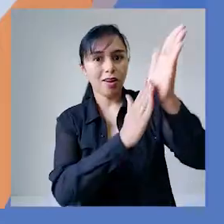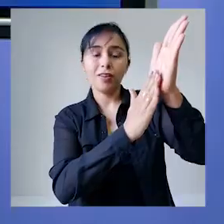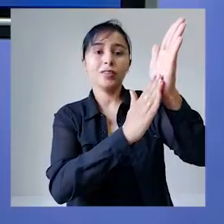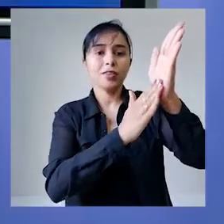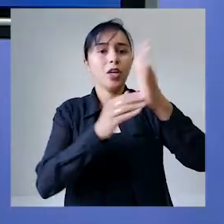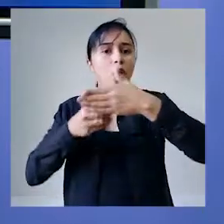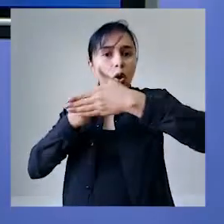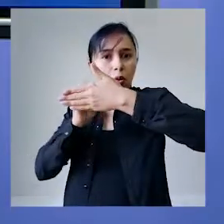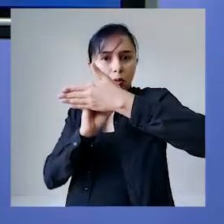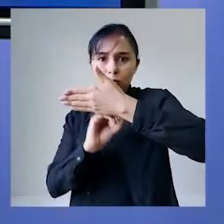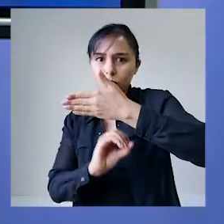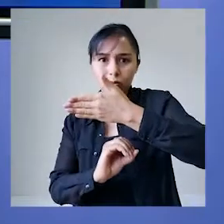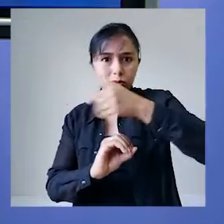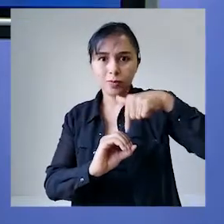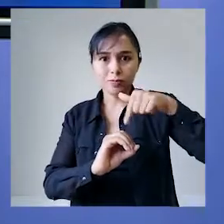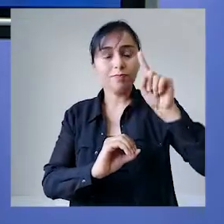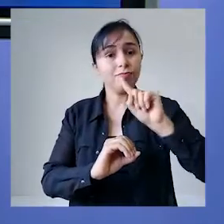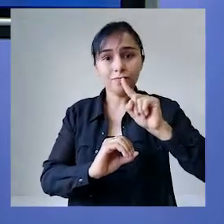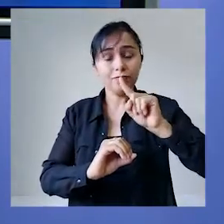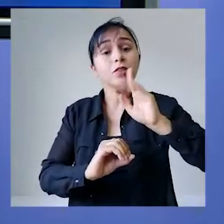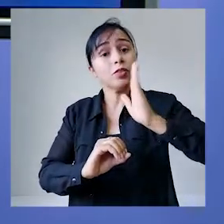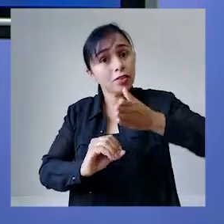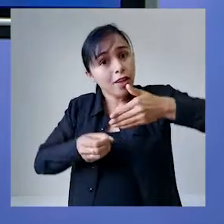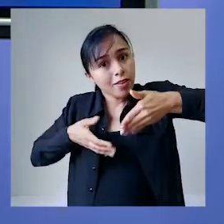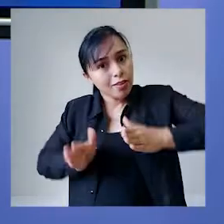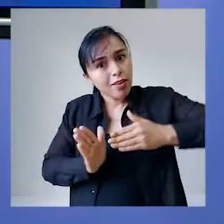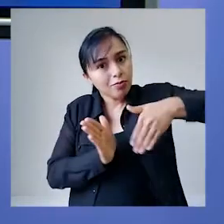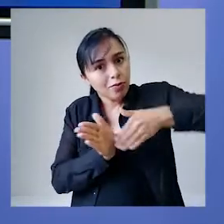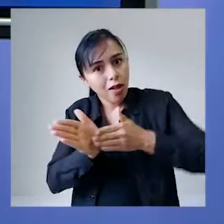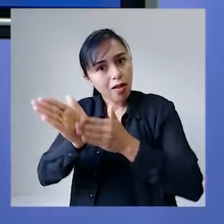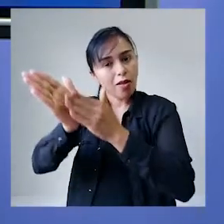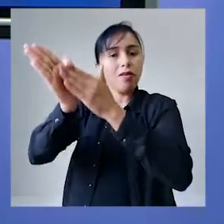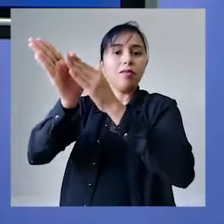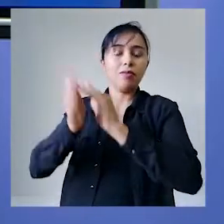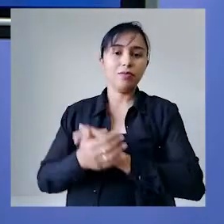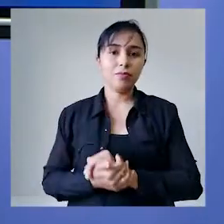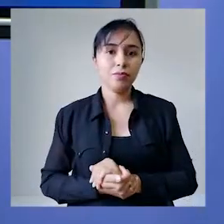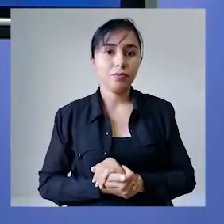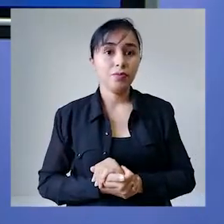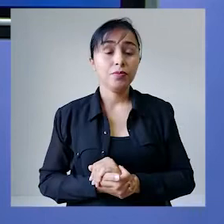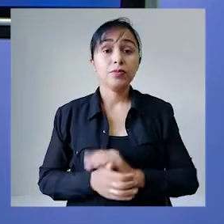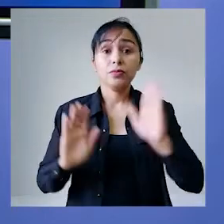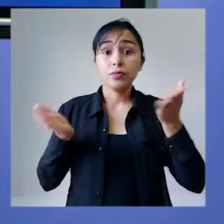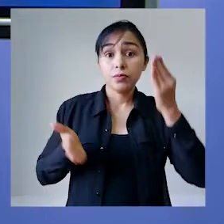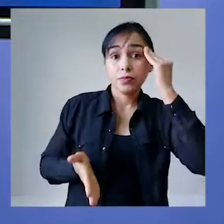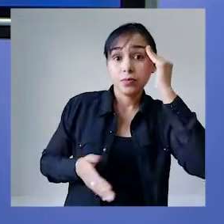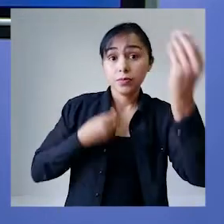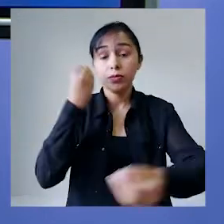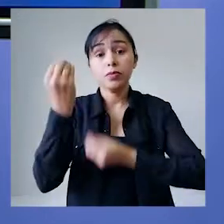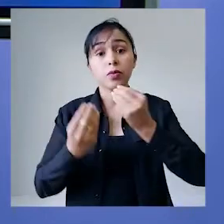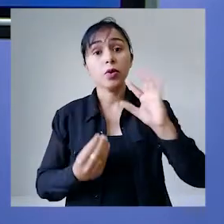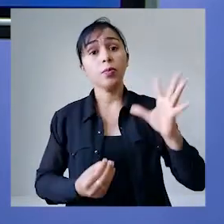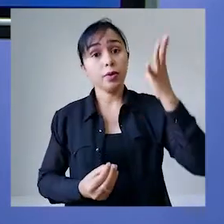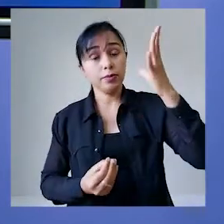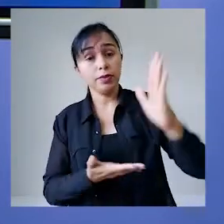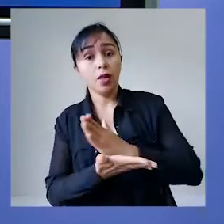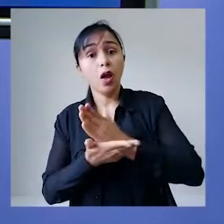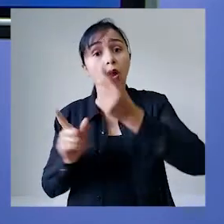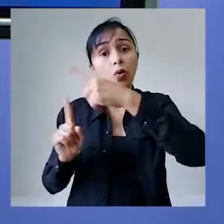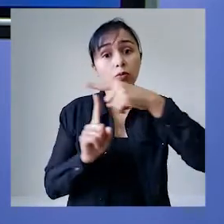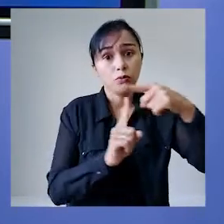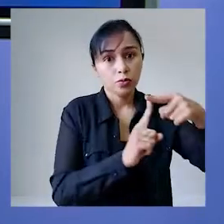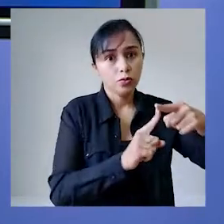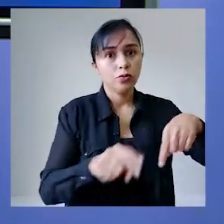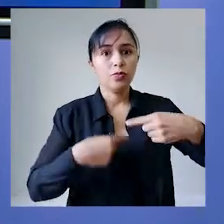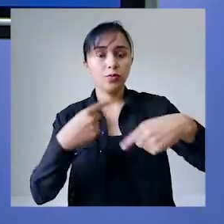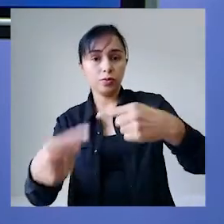de forma natural, sem a presença dos ovos. Agora vamos entender como que acontece alguns tipos de reprodução